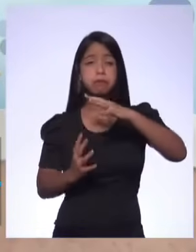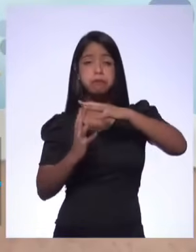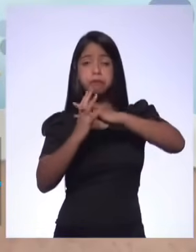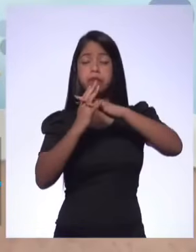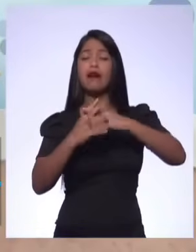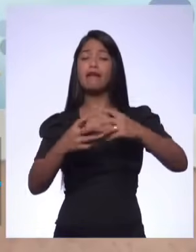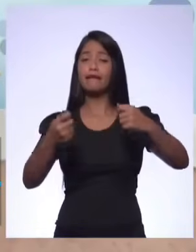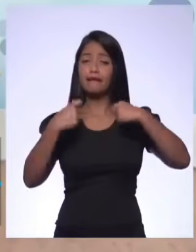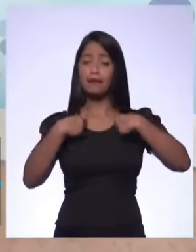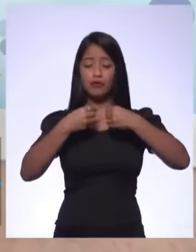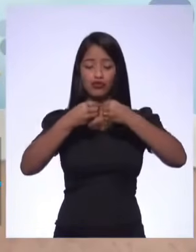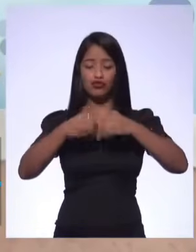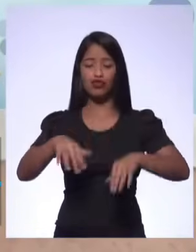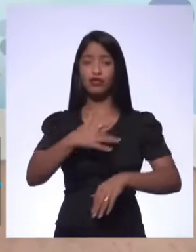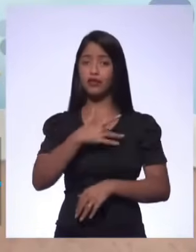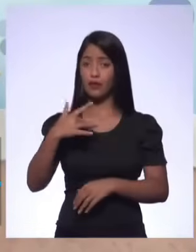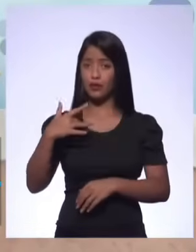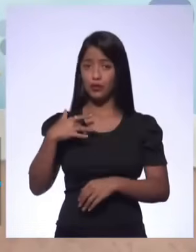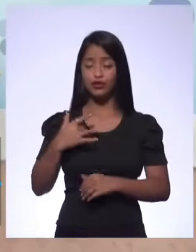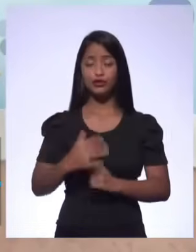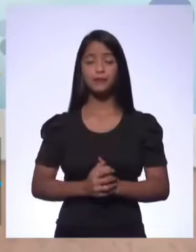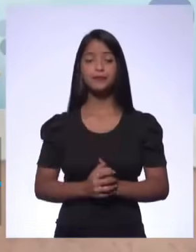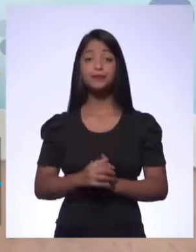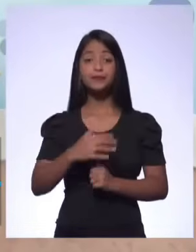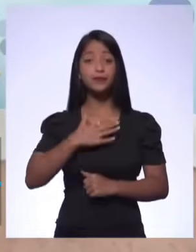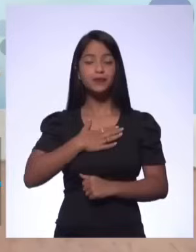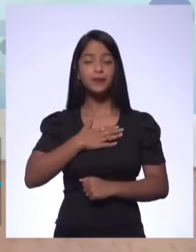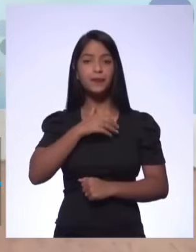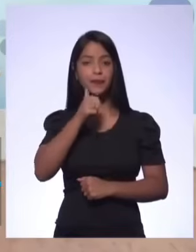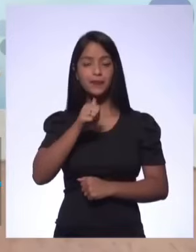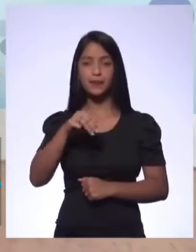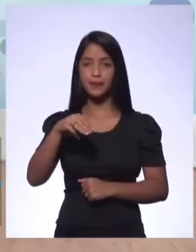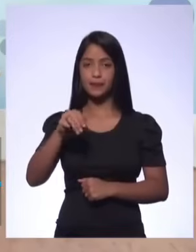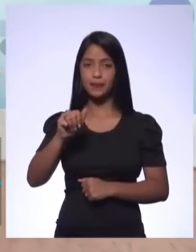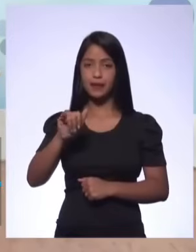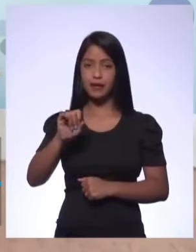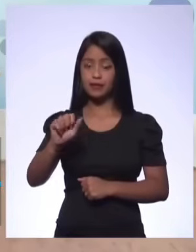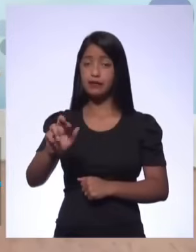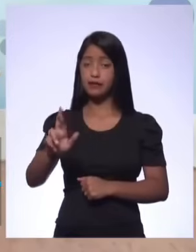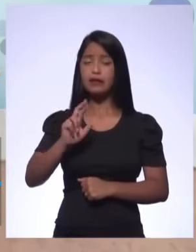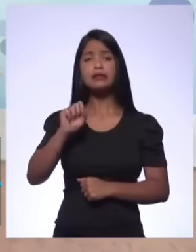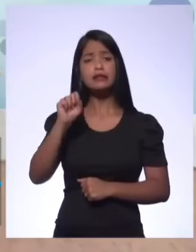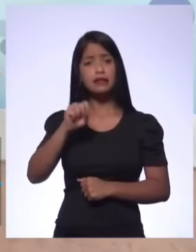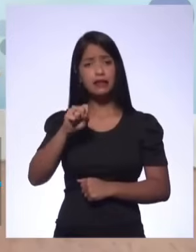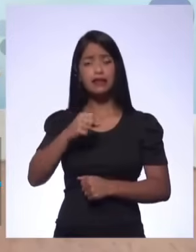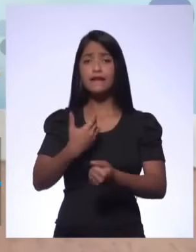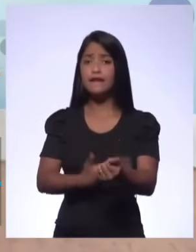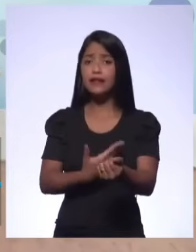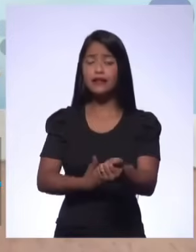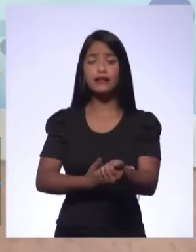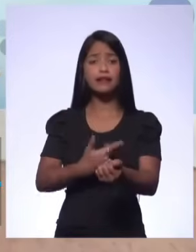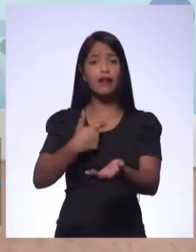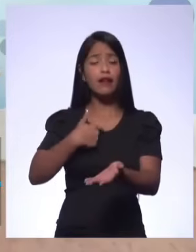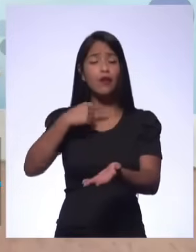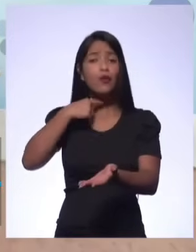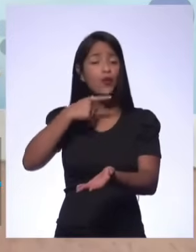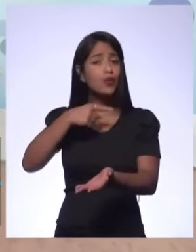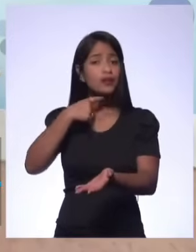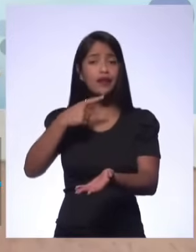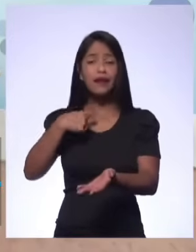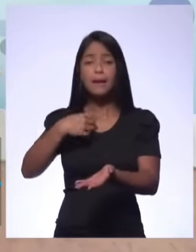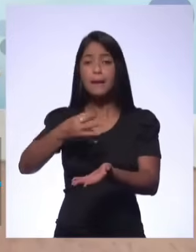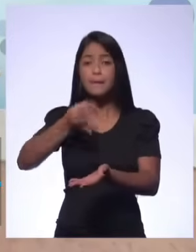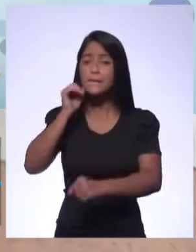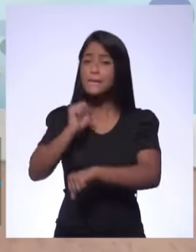aqui da participação da Maísa. Aí ela assumiu, sim, porque é viciante. E não consigo parar de tomar. É dia, tarde e